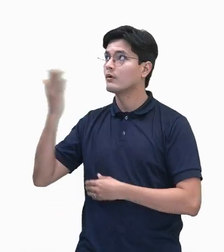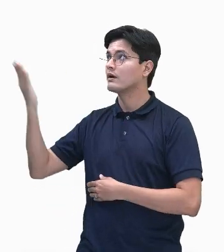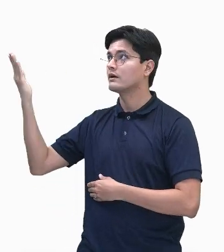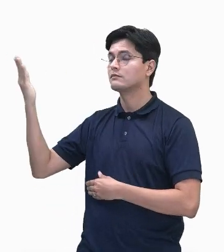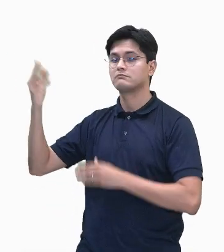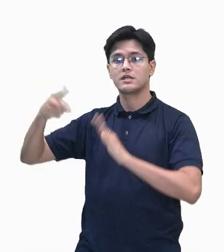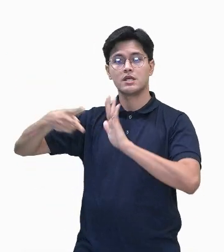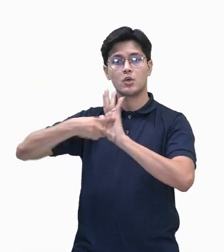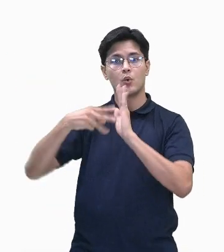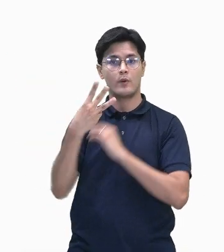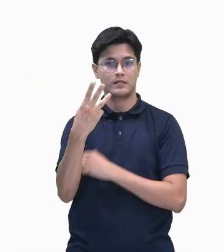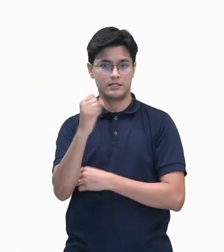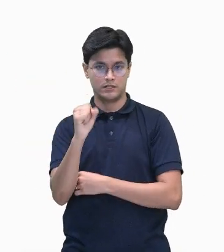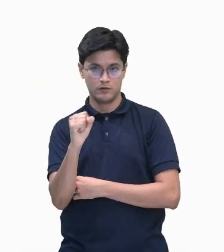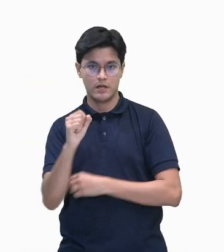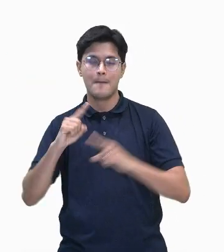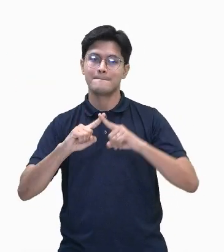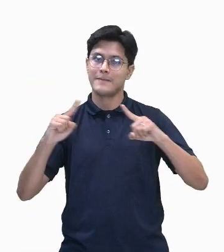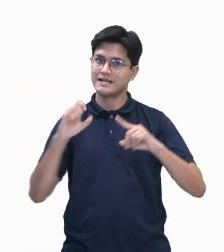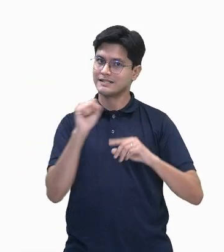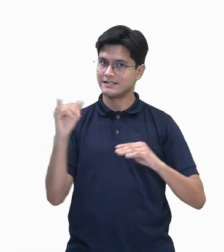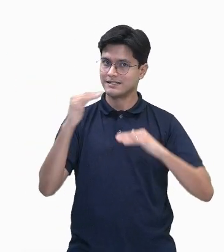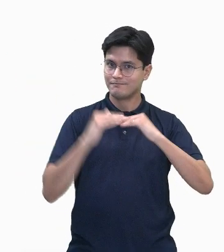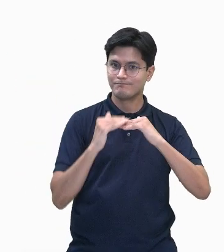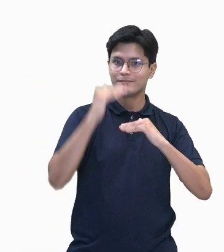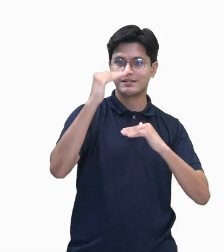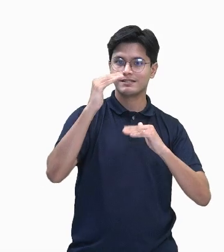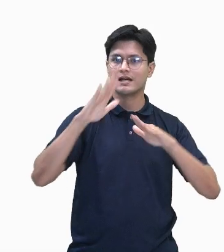a 38 mais